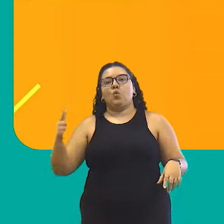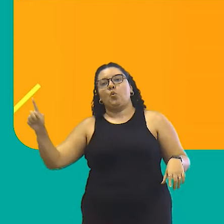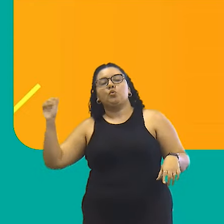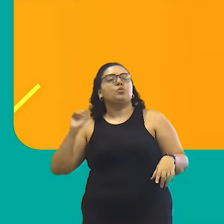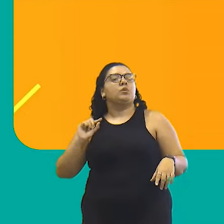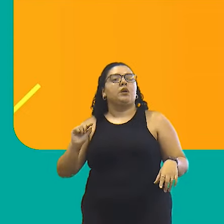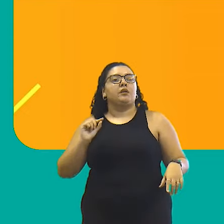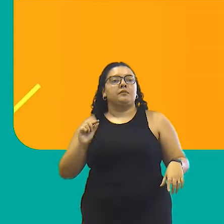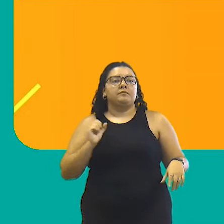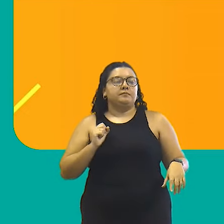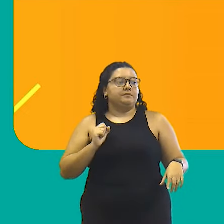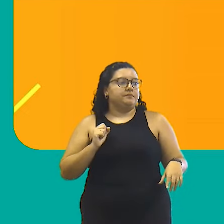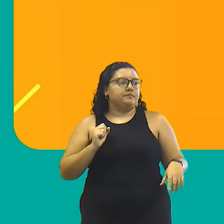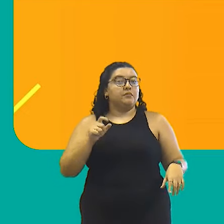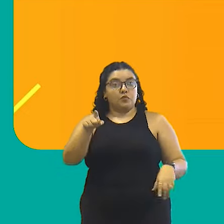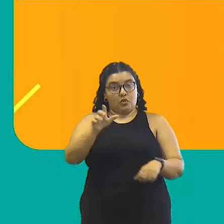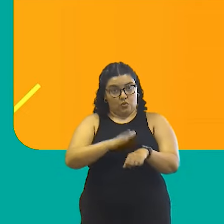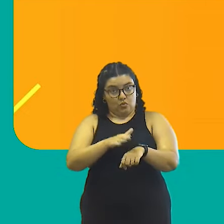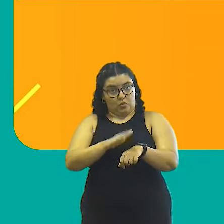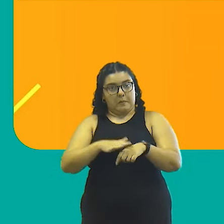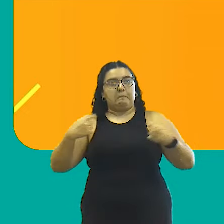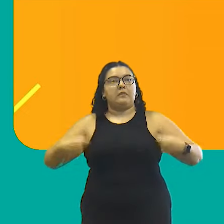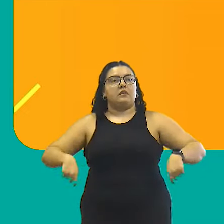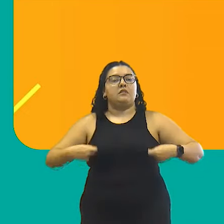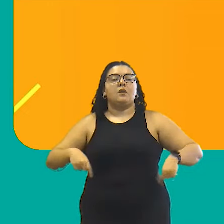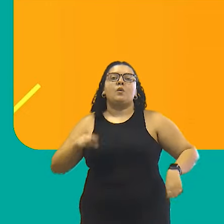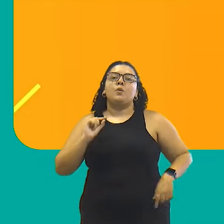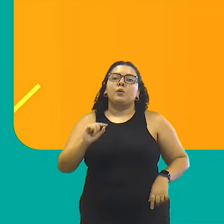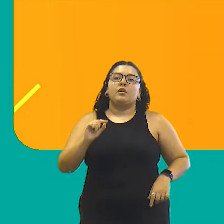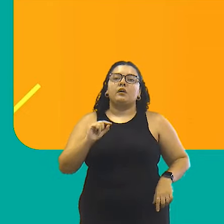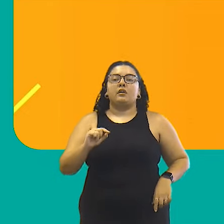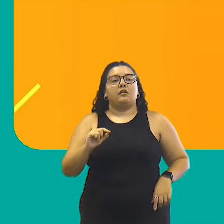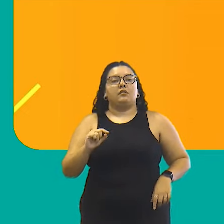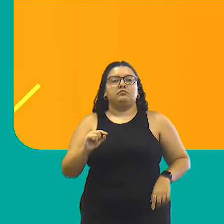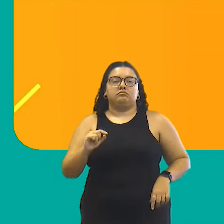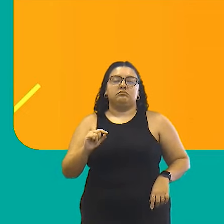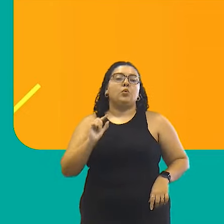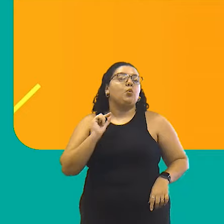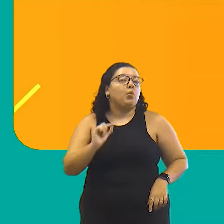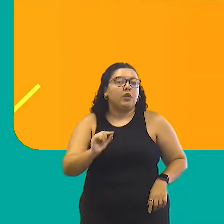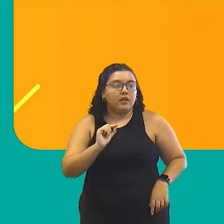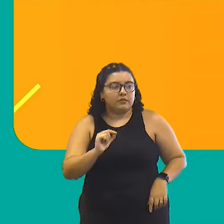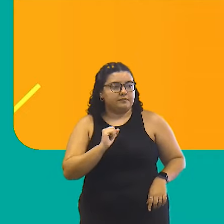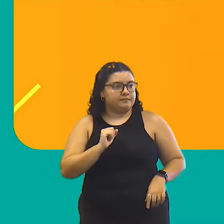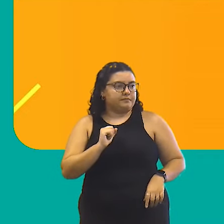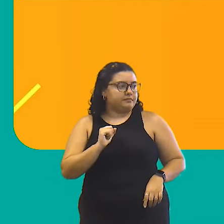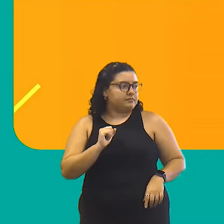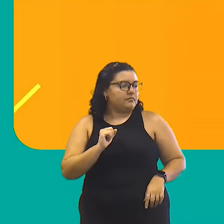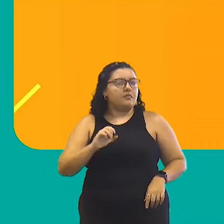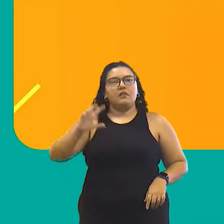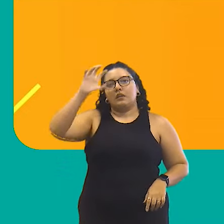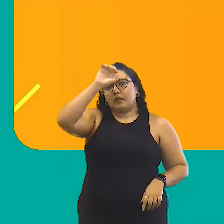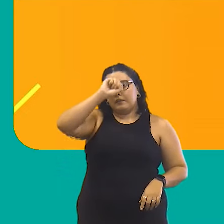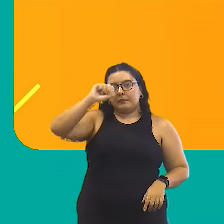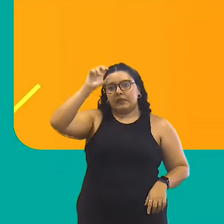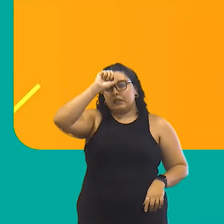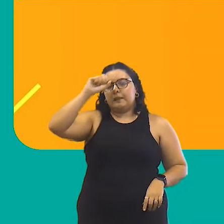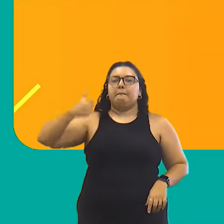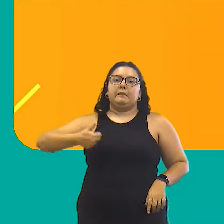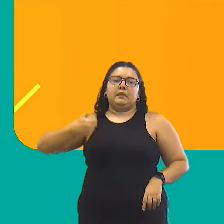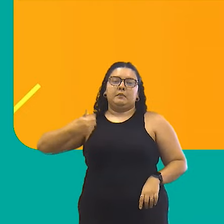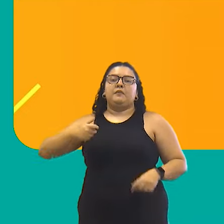coisa, você precisa, sem sombra de dúvidas, aprender